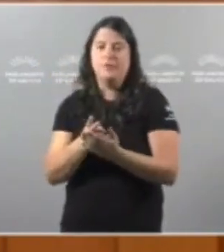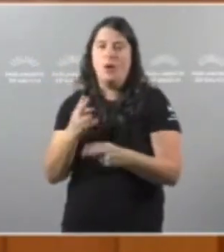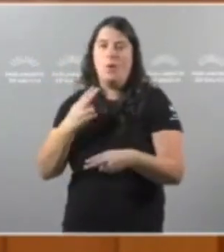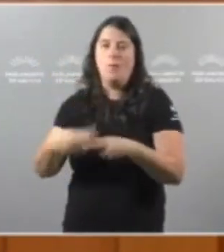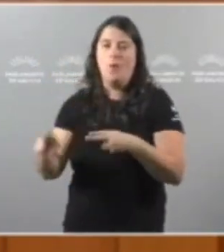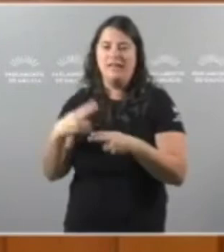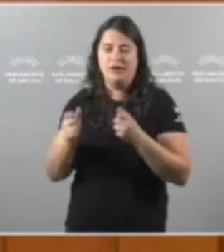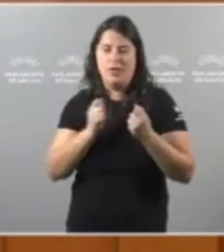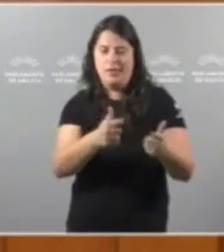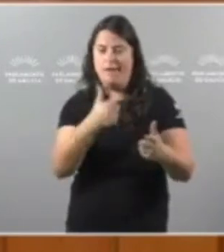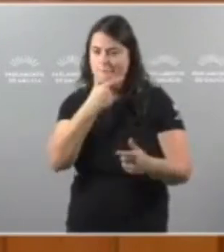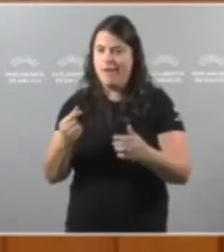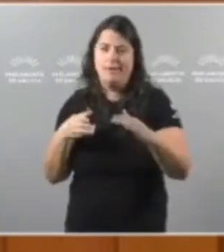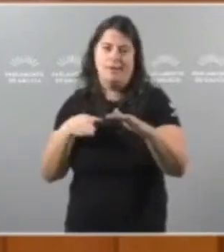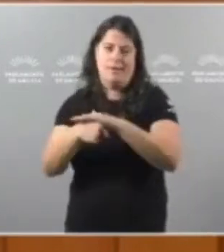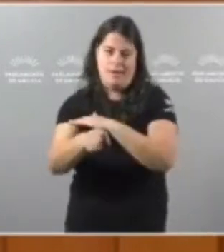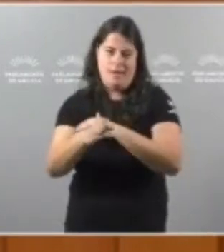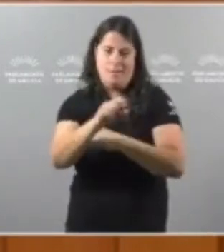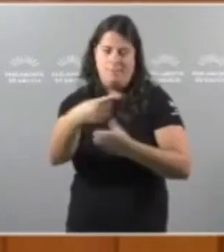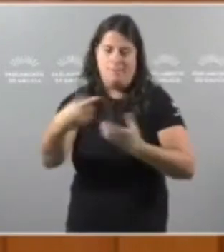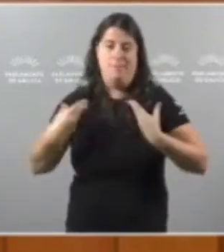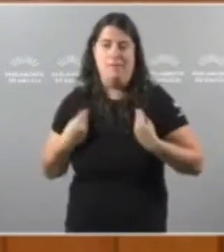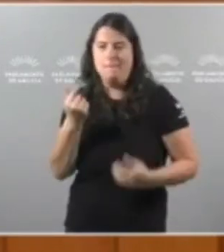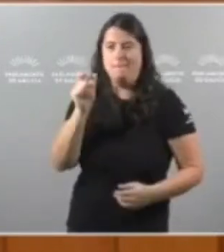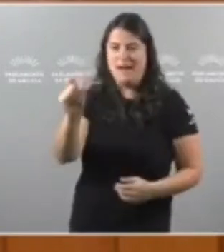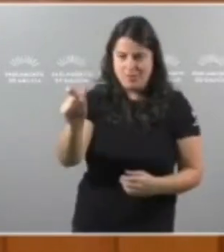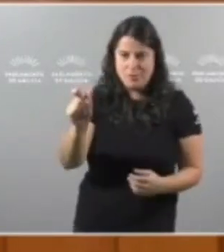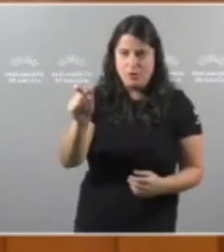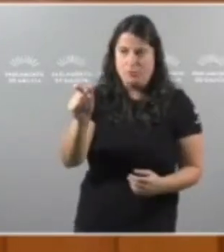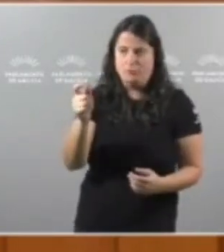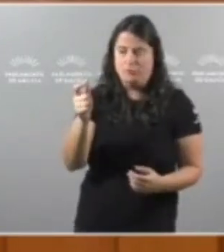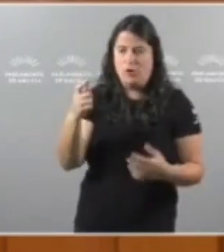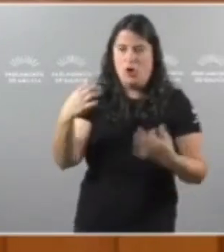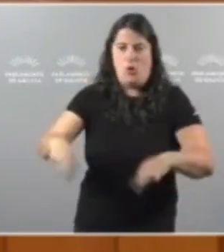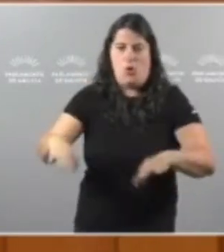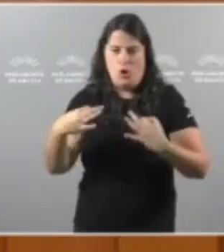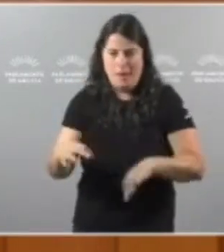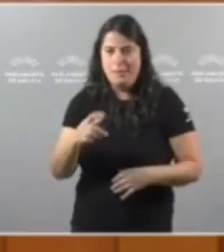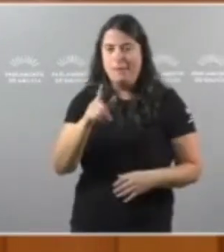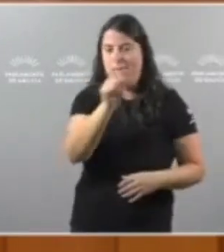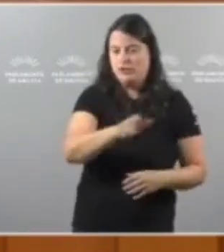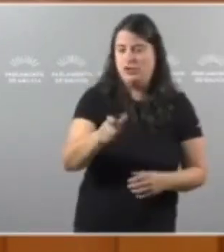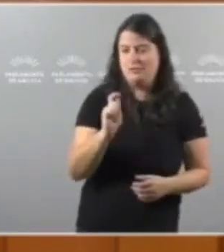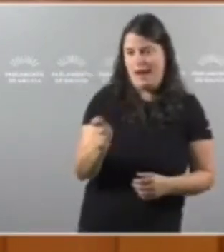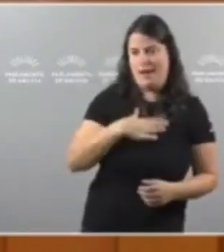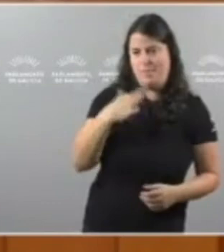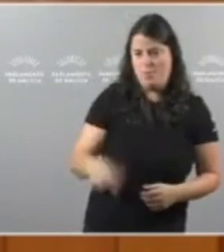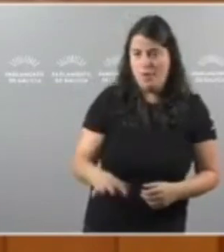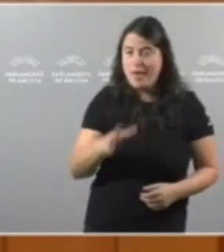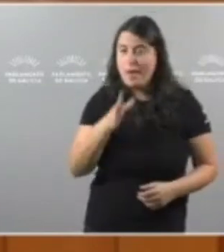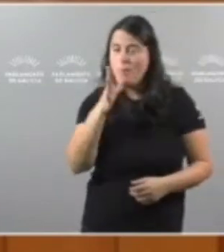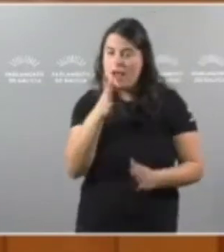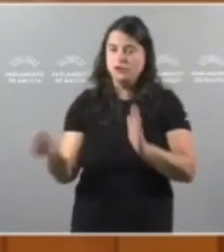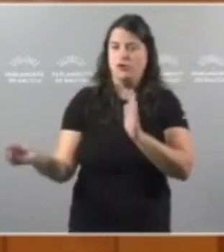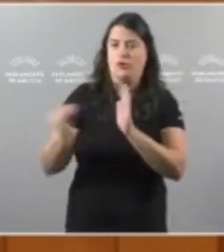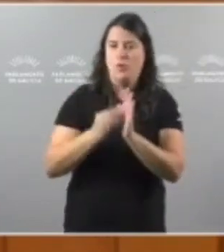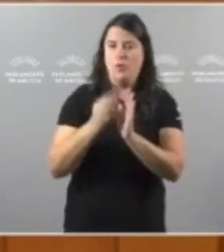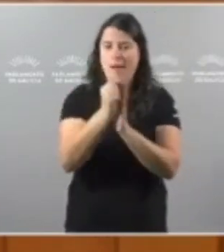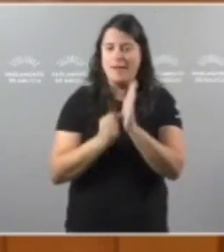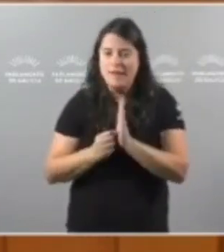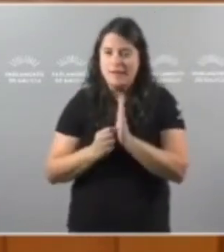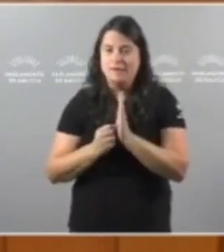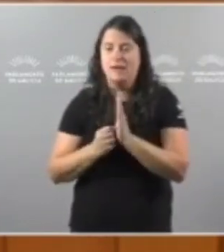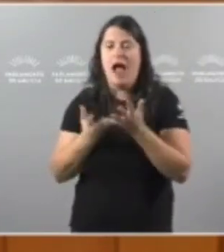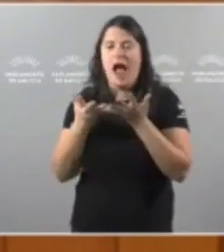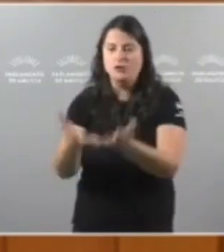O acceso A unha vivenda A prezos Que a xente Poida pagar Por iso A nosa alternativa Inclúe Medidas Para xuda A súa